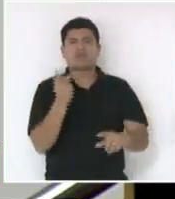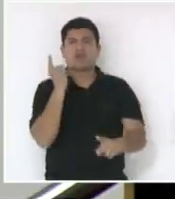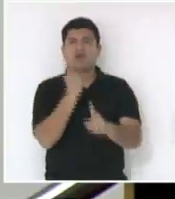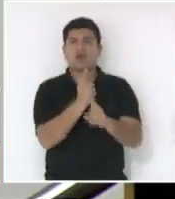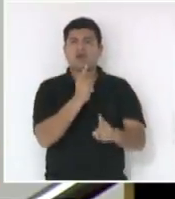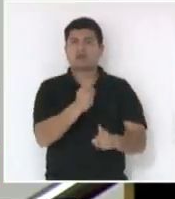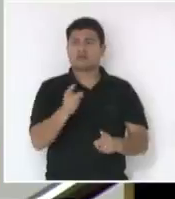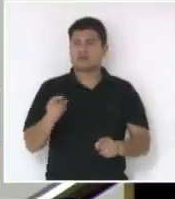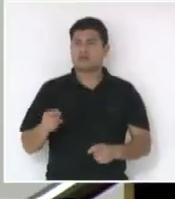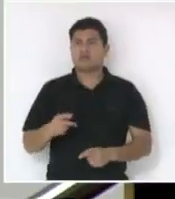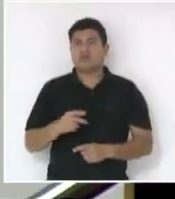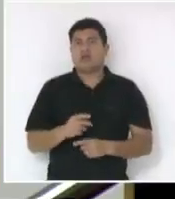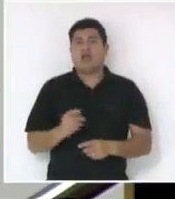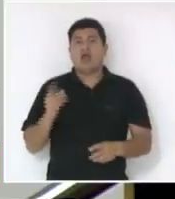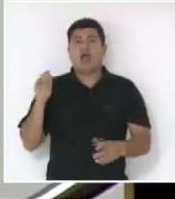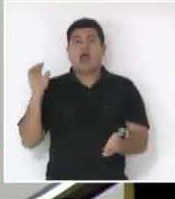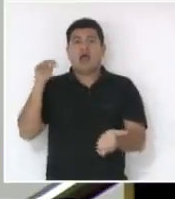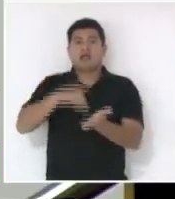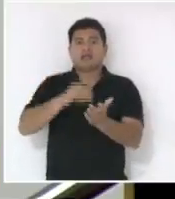Isso é até o dia 23.